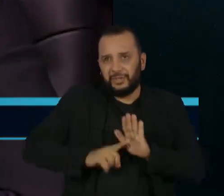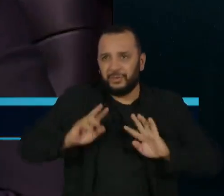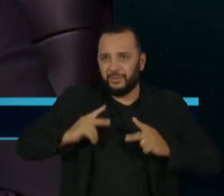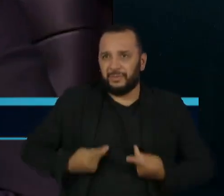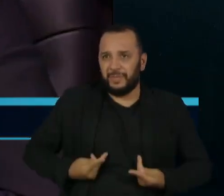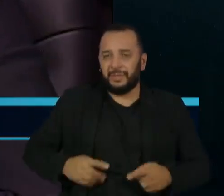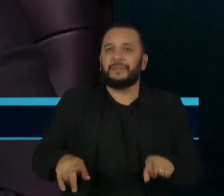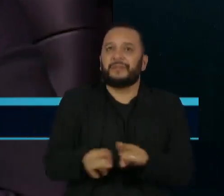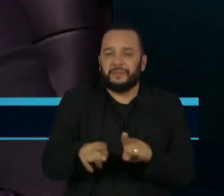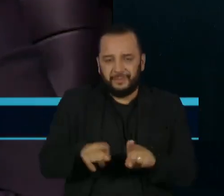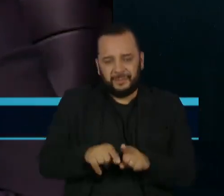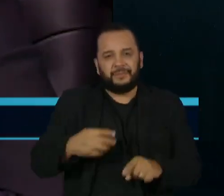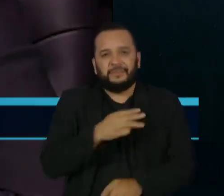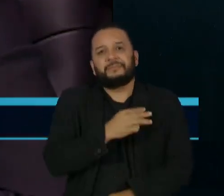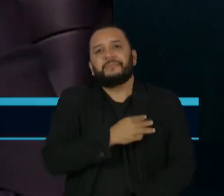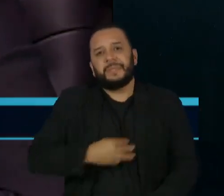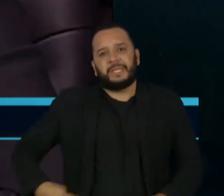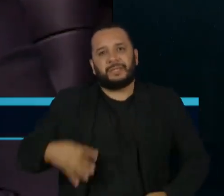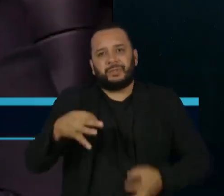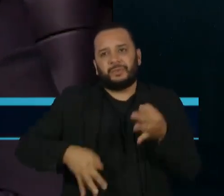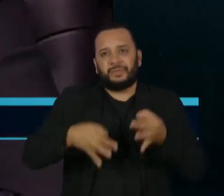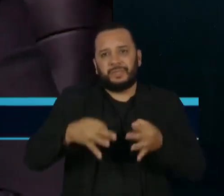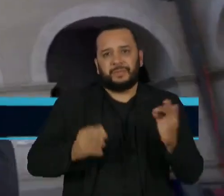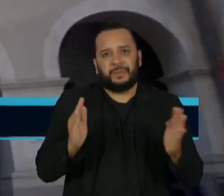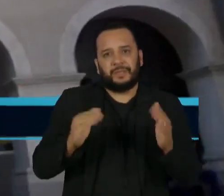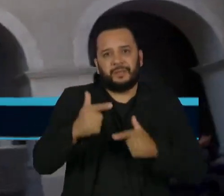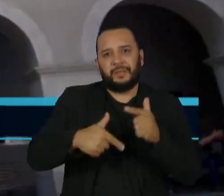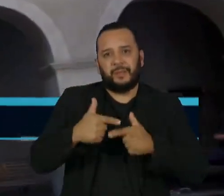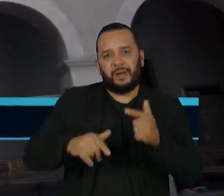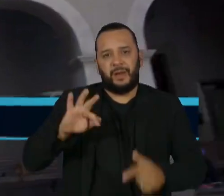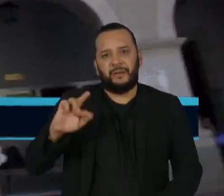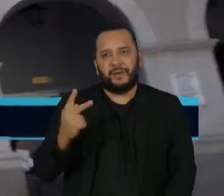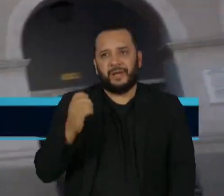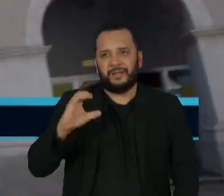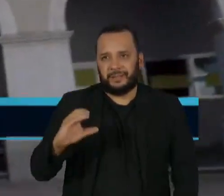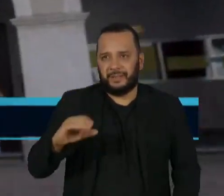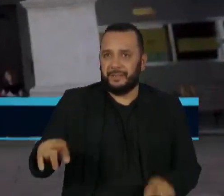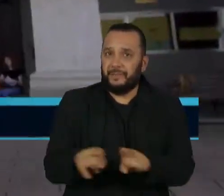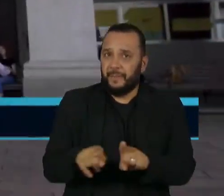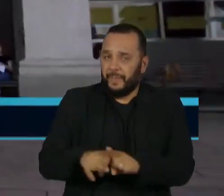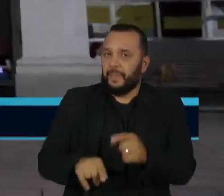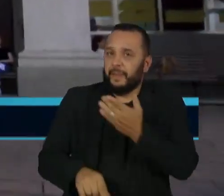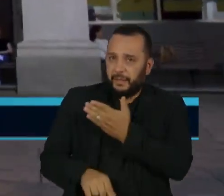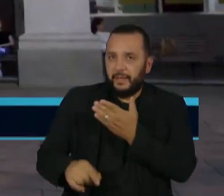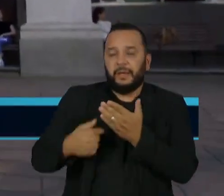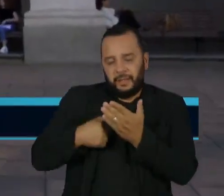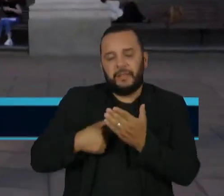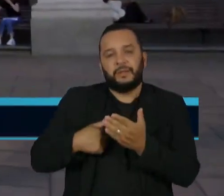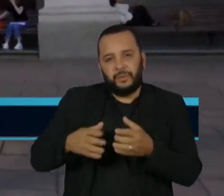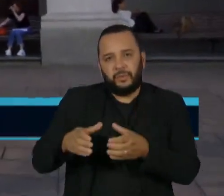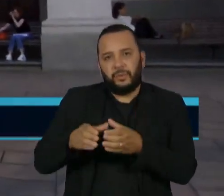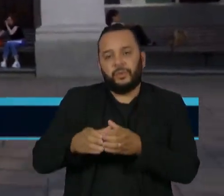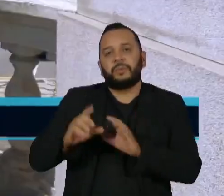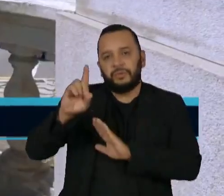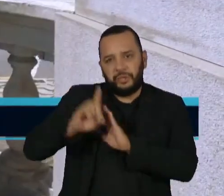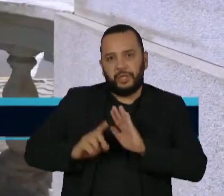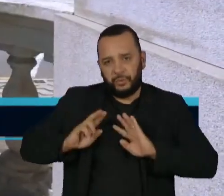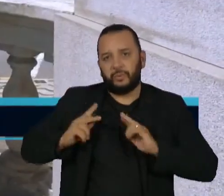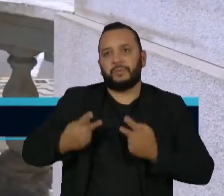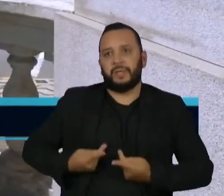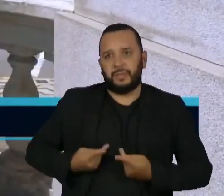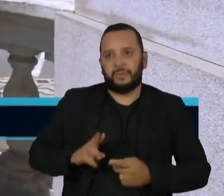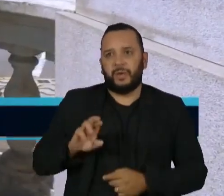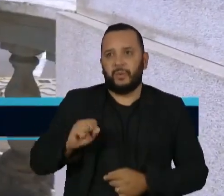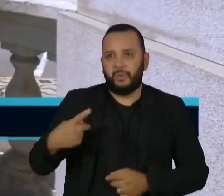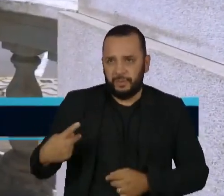Justiça durante o governo de Fernando Henrique Cardoso presidiu a comissão de direitos humanos da universidade e